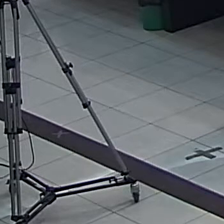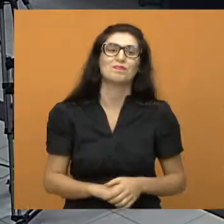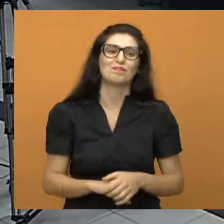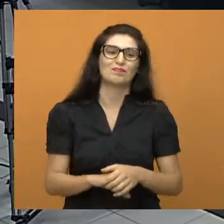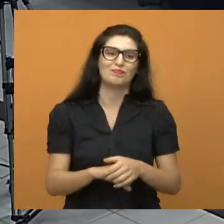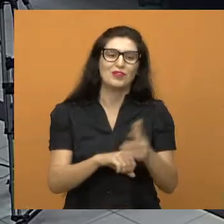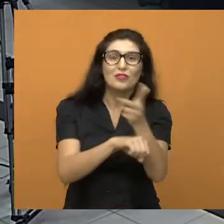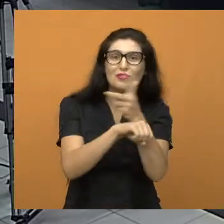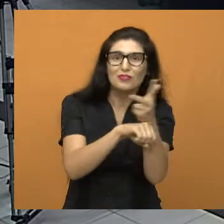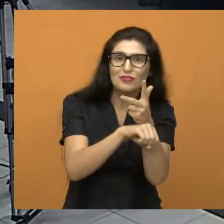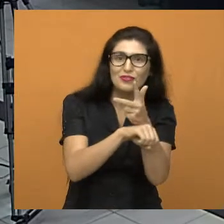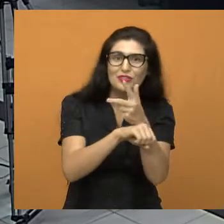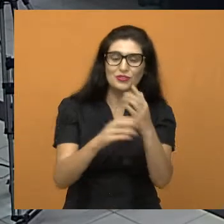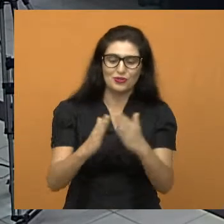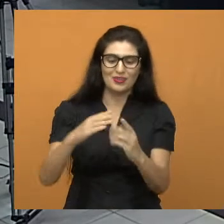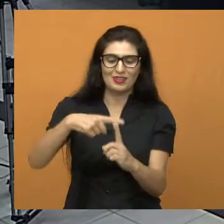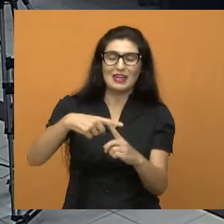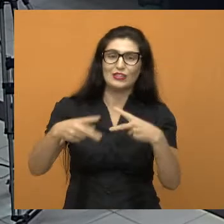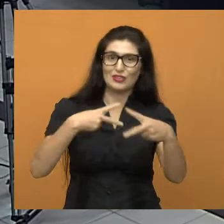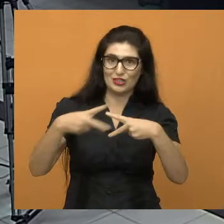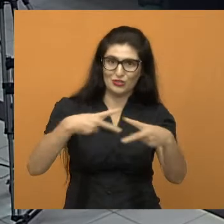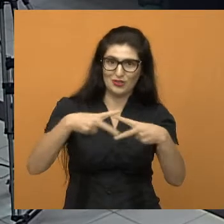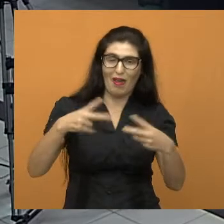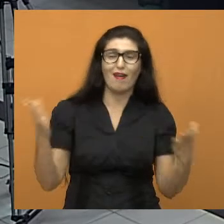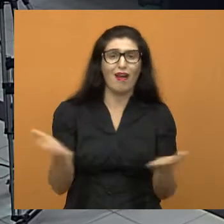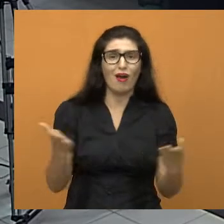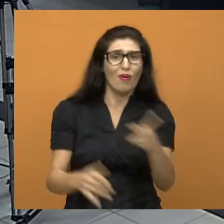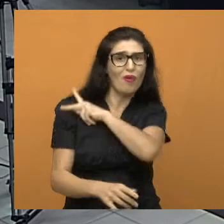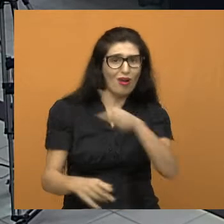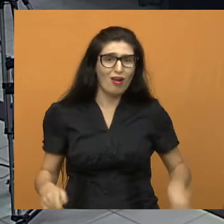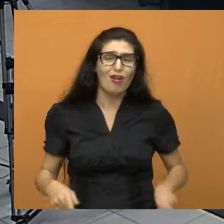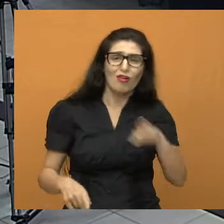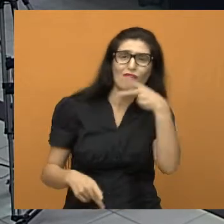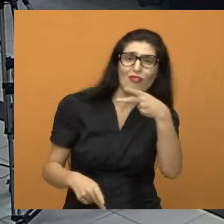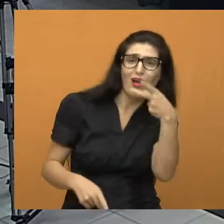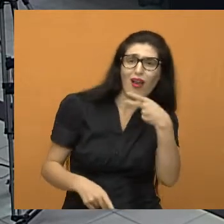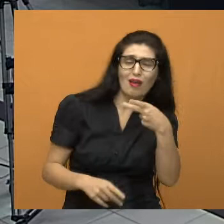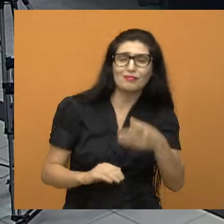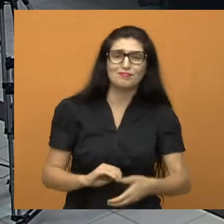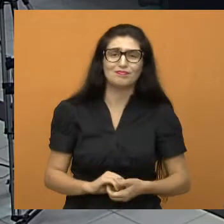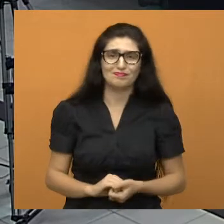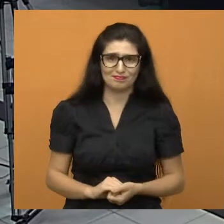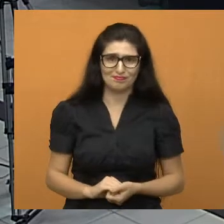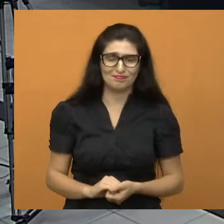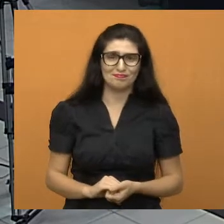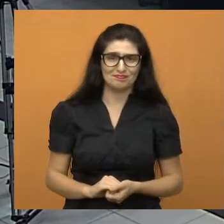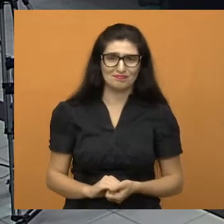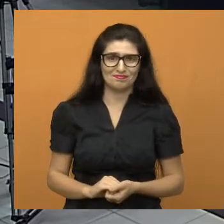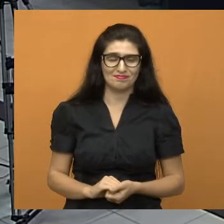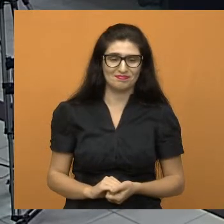Neste momento, senhoras e senhores, passamos então a palavra para a presidente desta casa, Lucimar Ponciano.